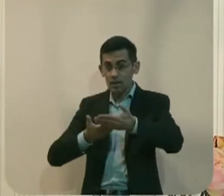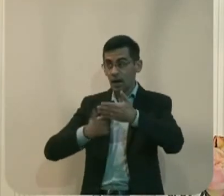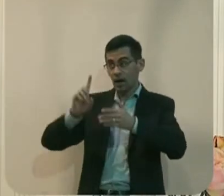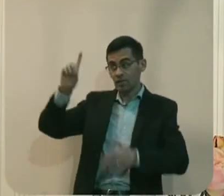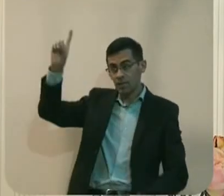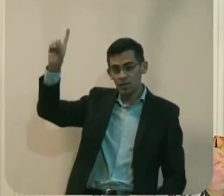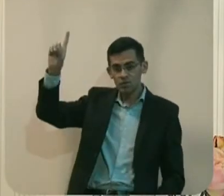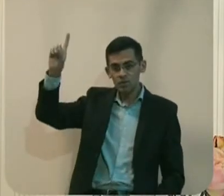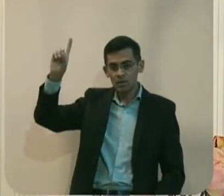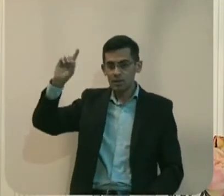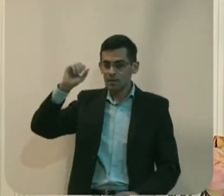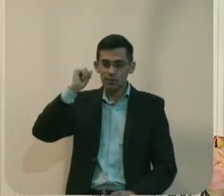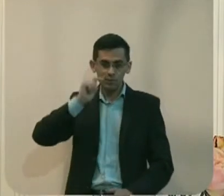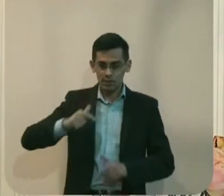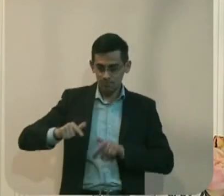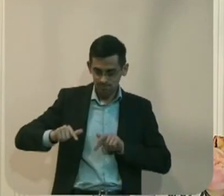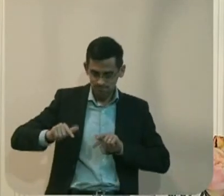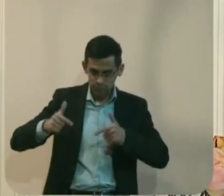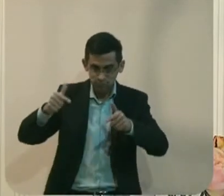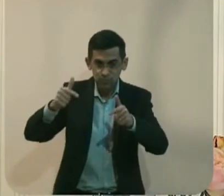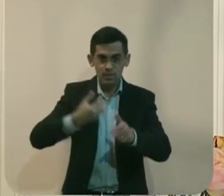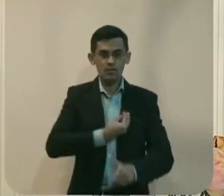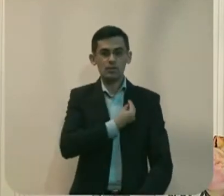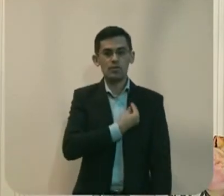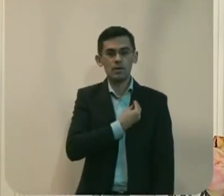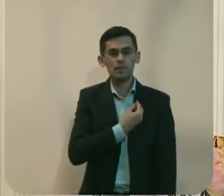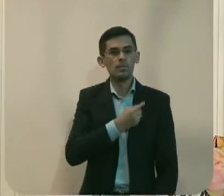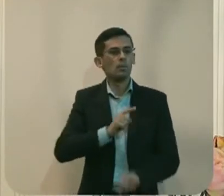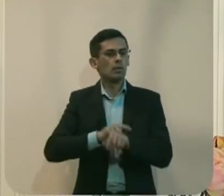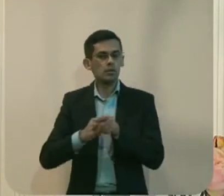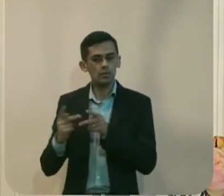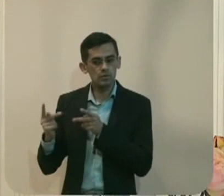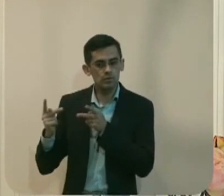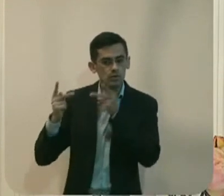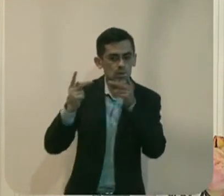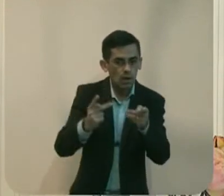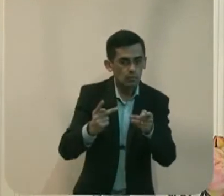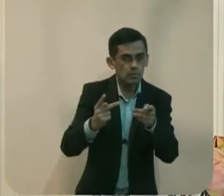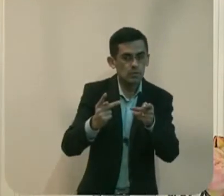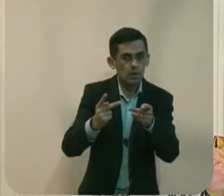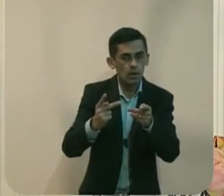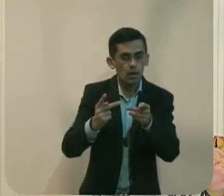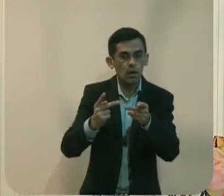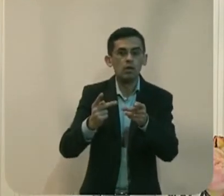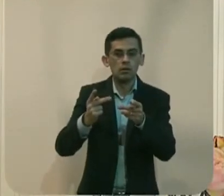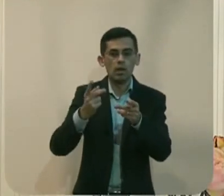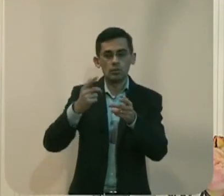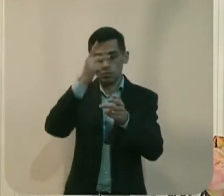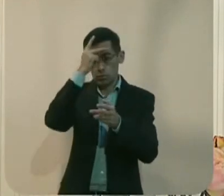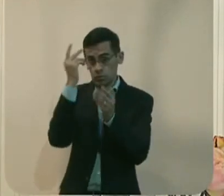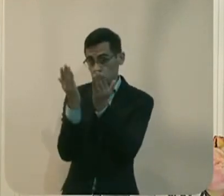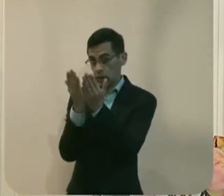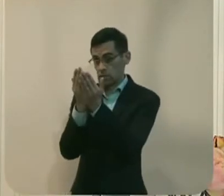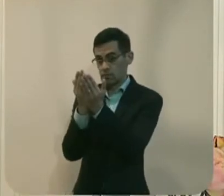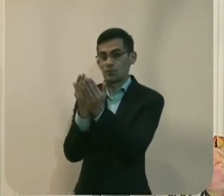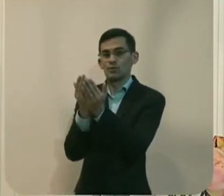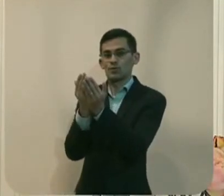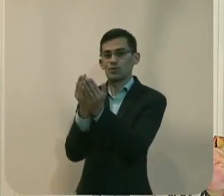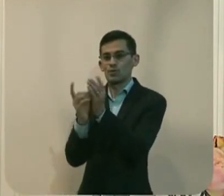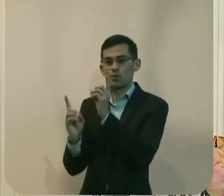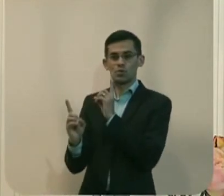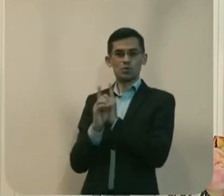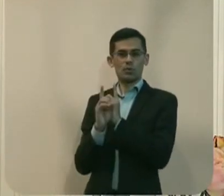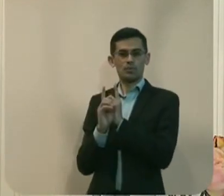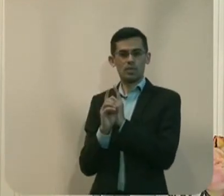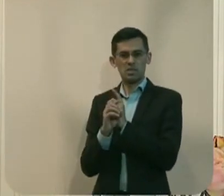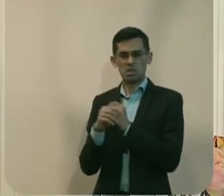e enfrentar a crise e viver. E quando nós chegamos lá, nós fomos recebidos pelos cristãos. Ninguém